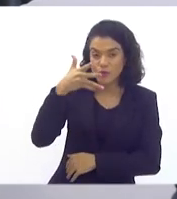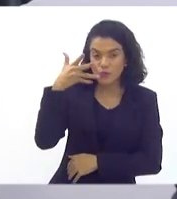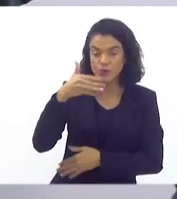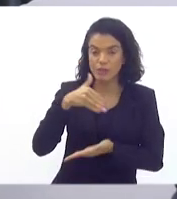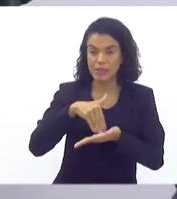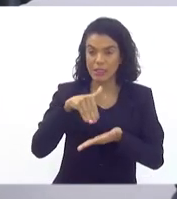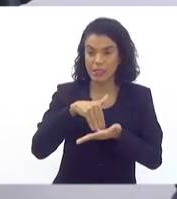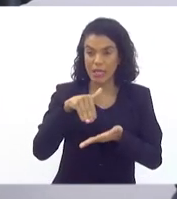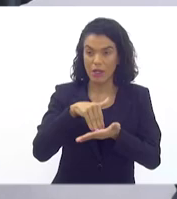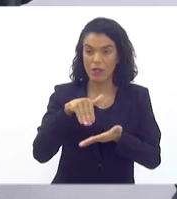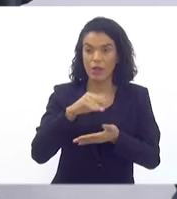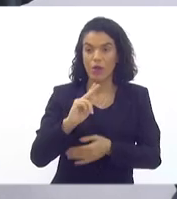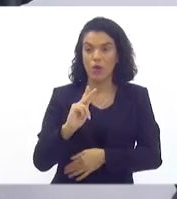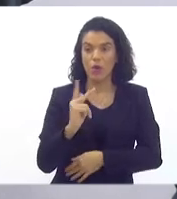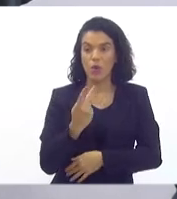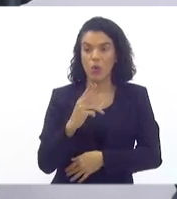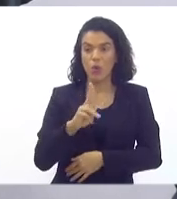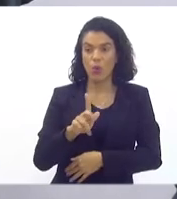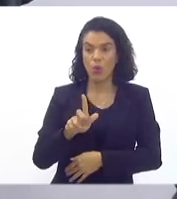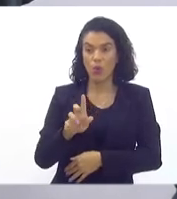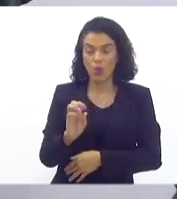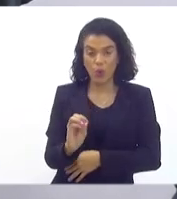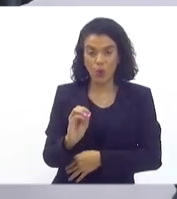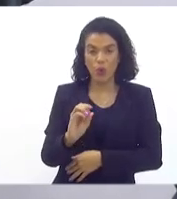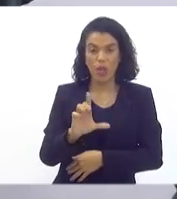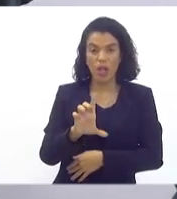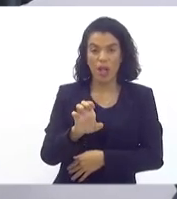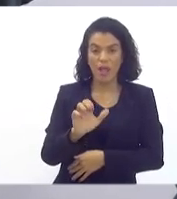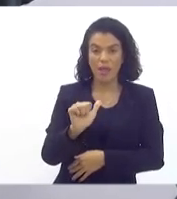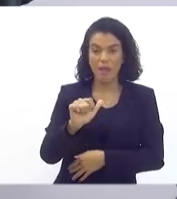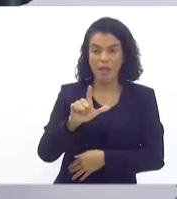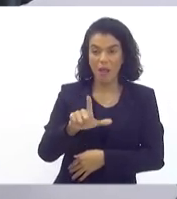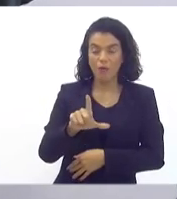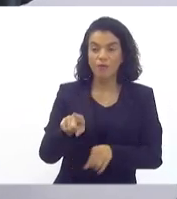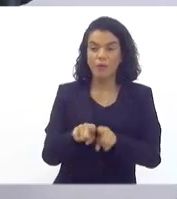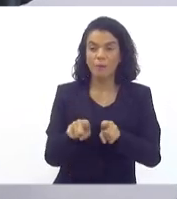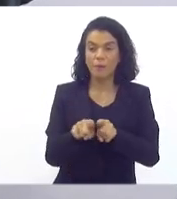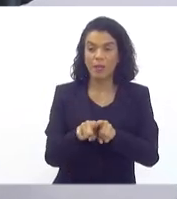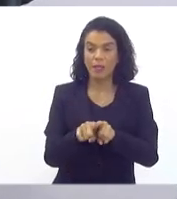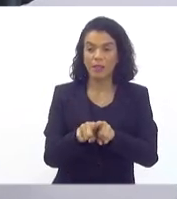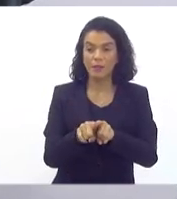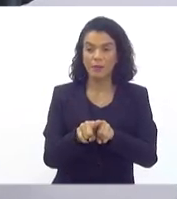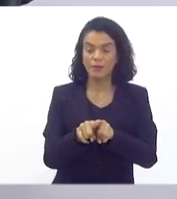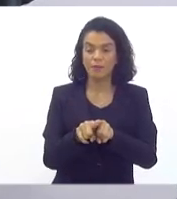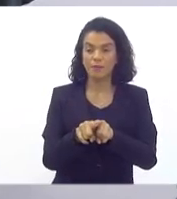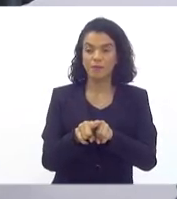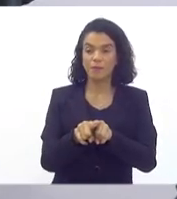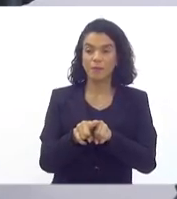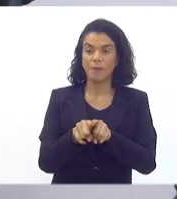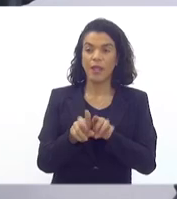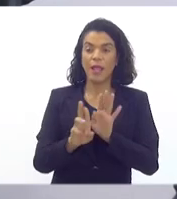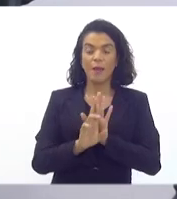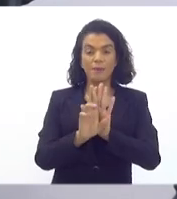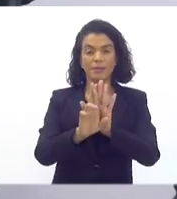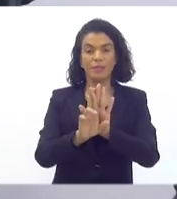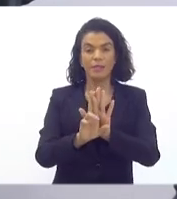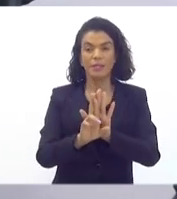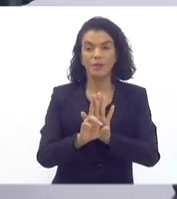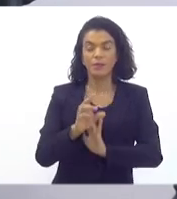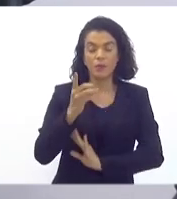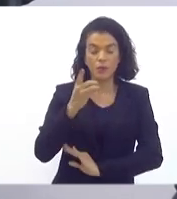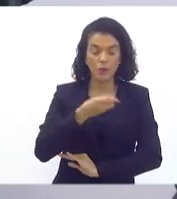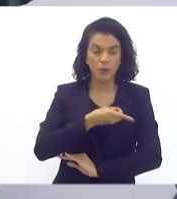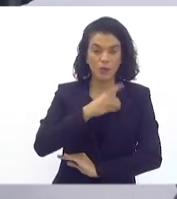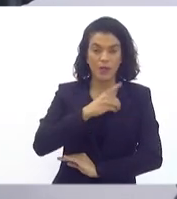estado aqui referendar aqui e fazer nossas as palavras do presidente delegado